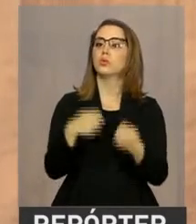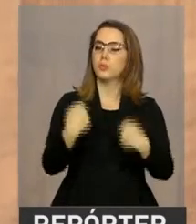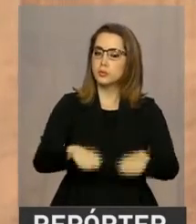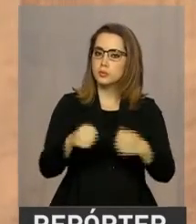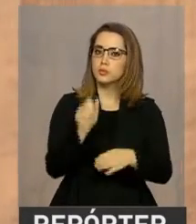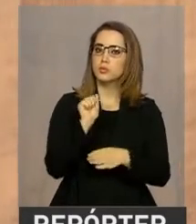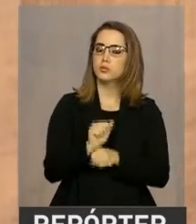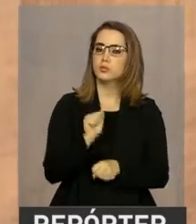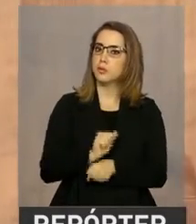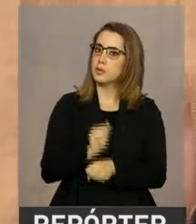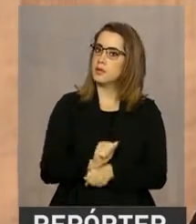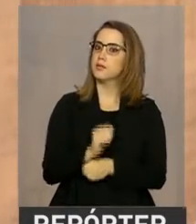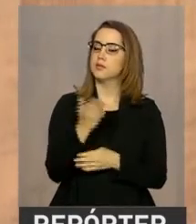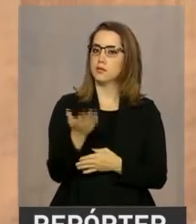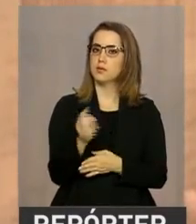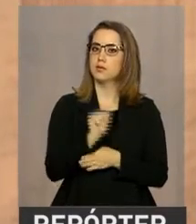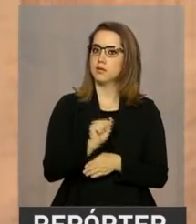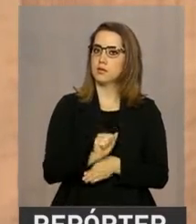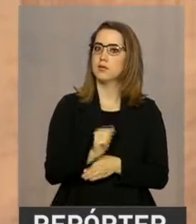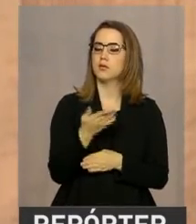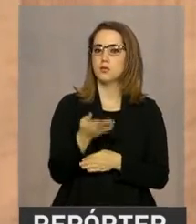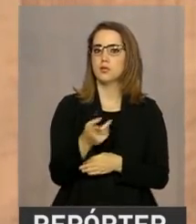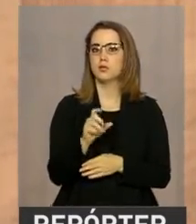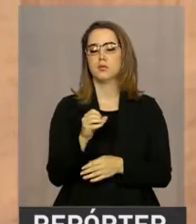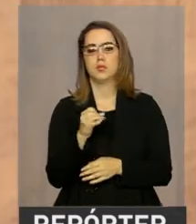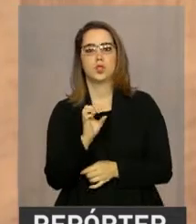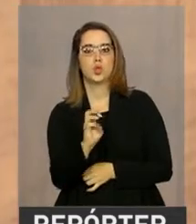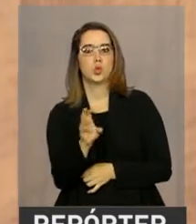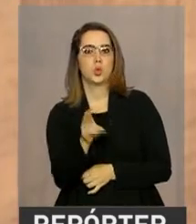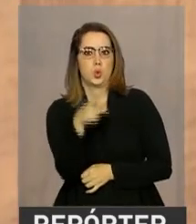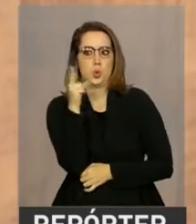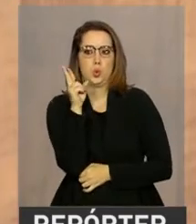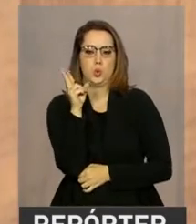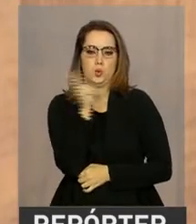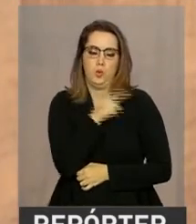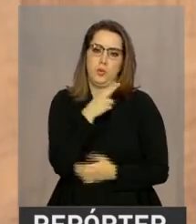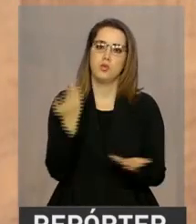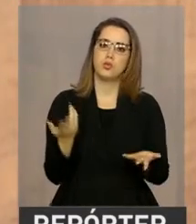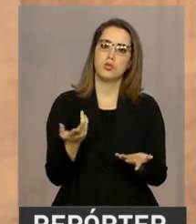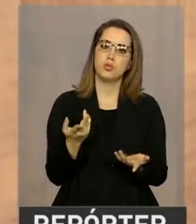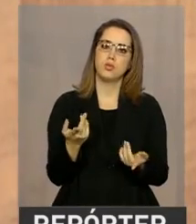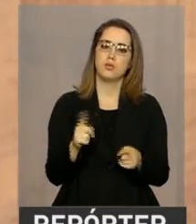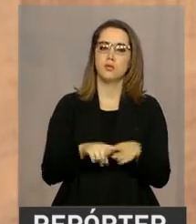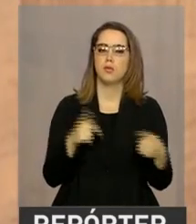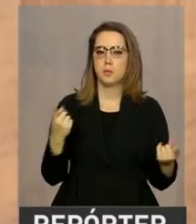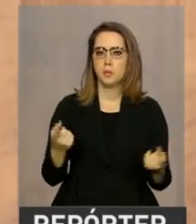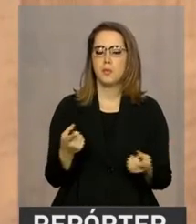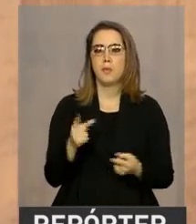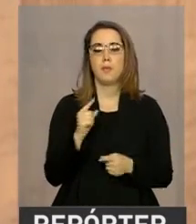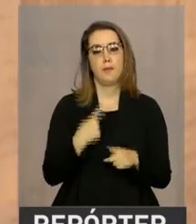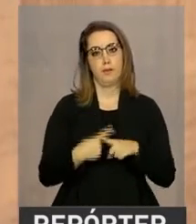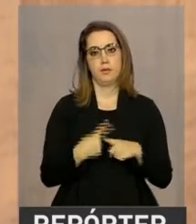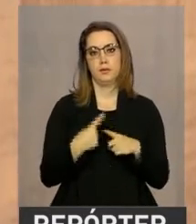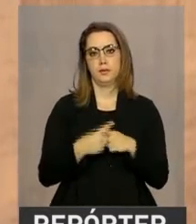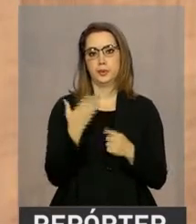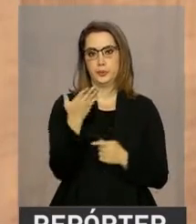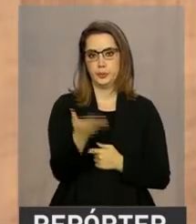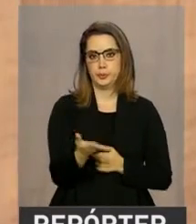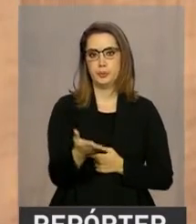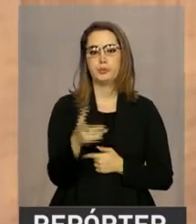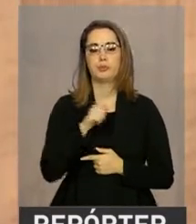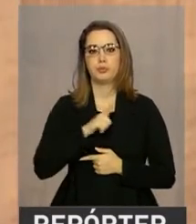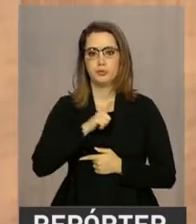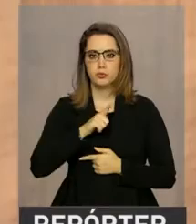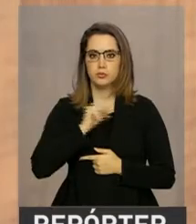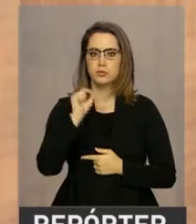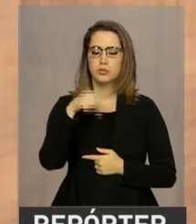a menos que seja uma emergência, e aí há um aparato para uma emergência, uma saída de emergência. Portanto, houve e